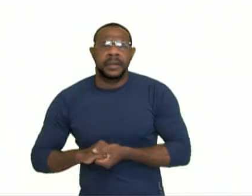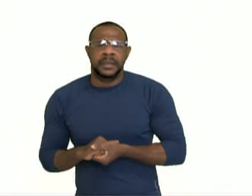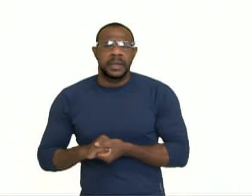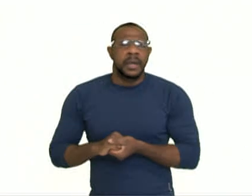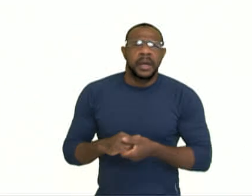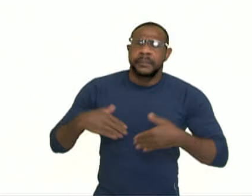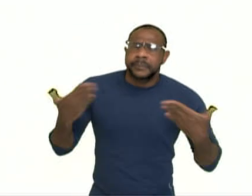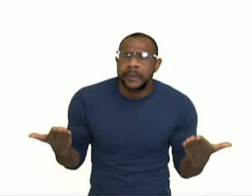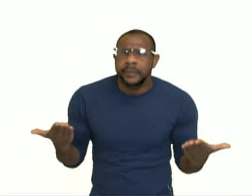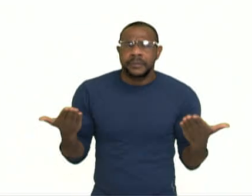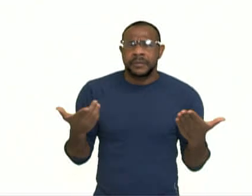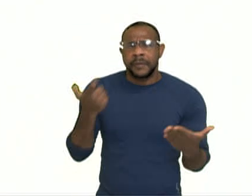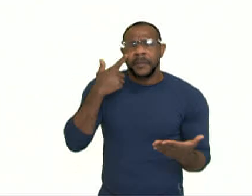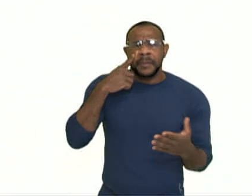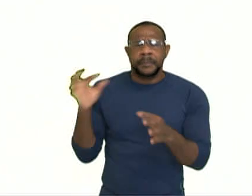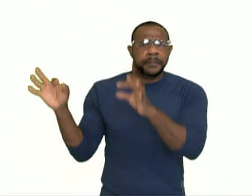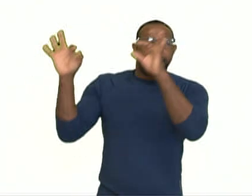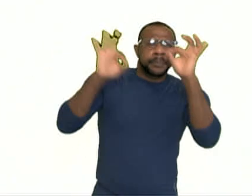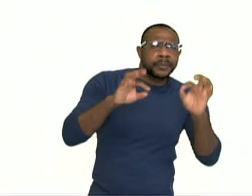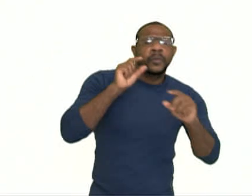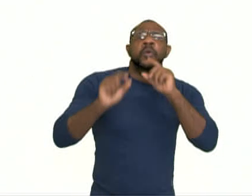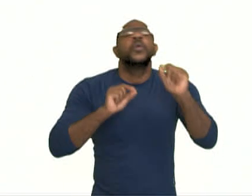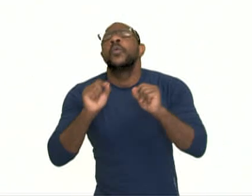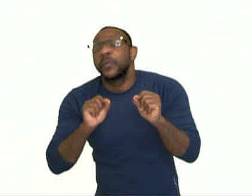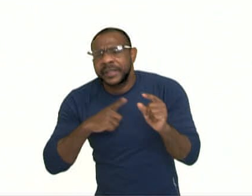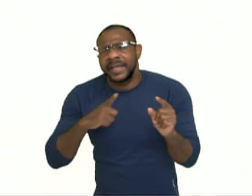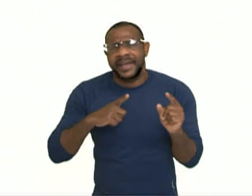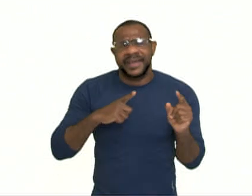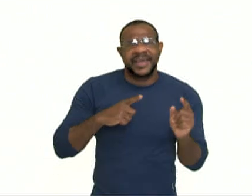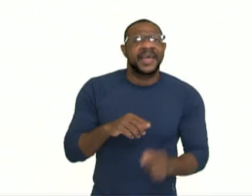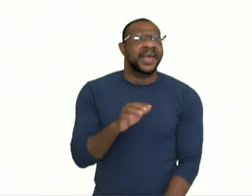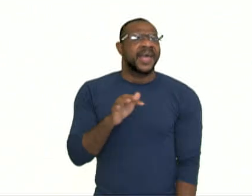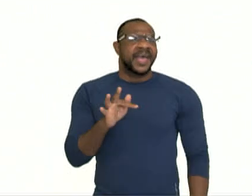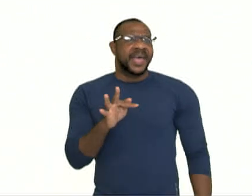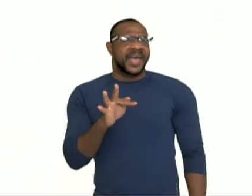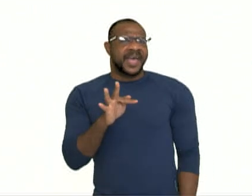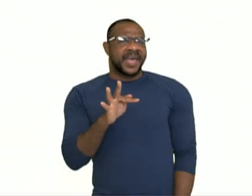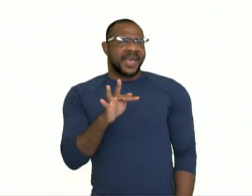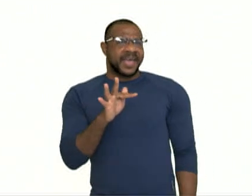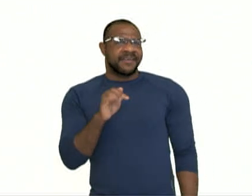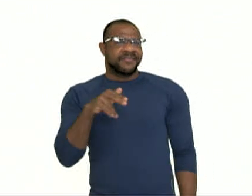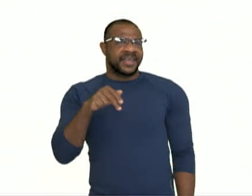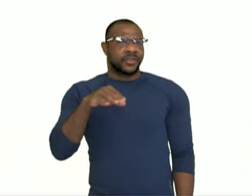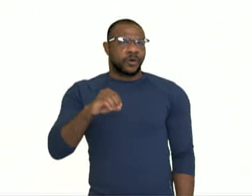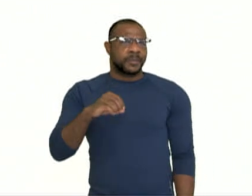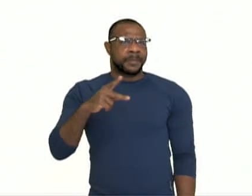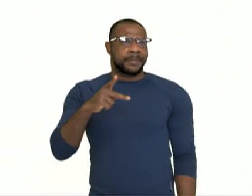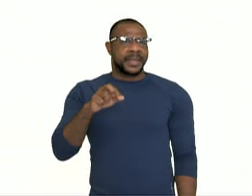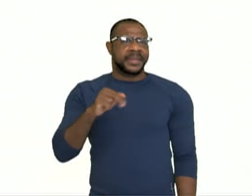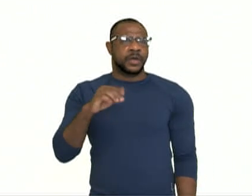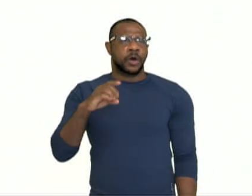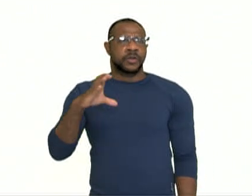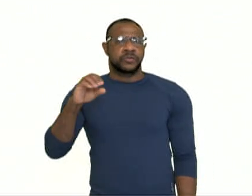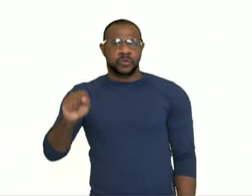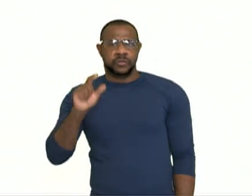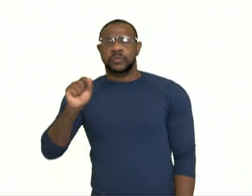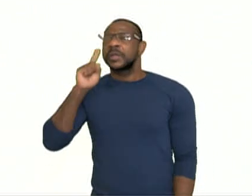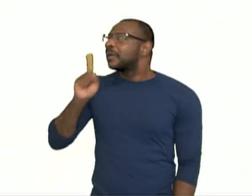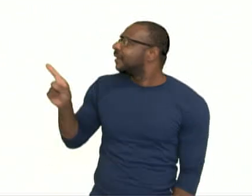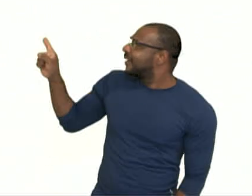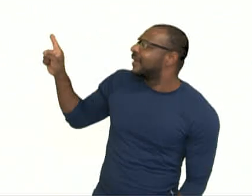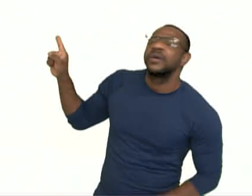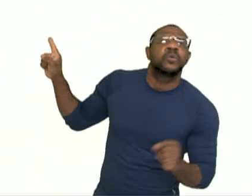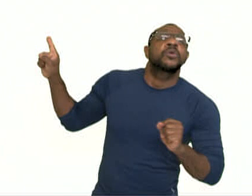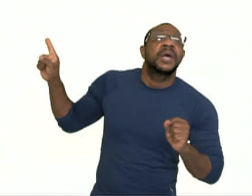vamos voltar um pouquinho sobre o que são fenômenos periódicos. Então, chamamos de um fenômeno periódico tudo aquilo